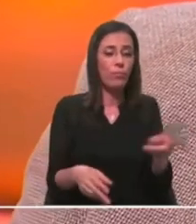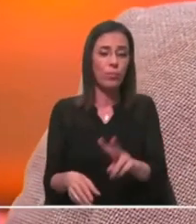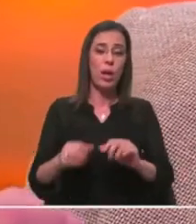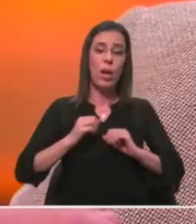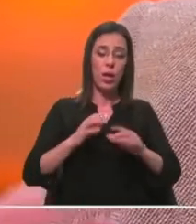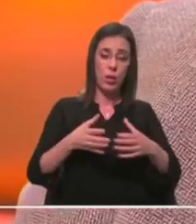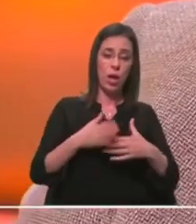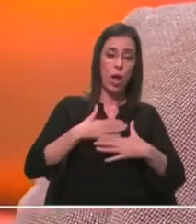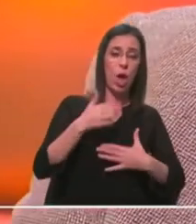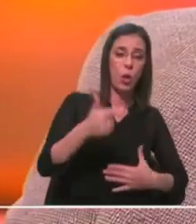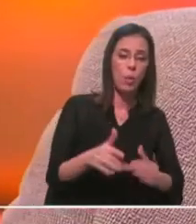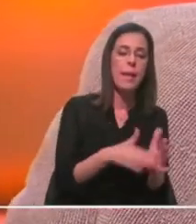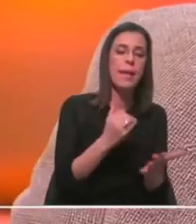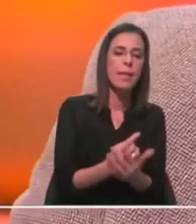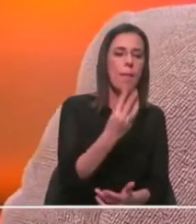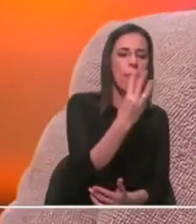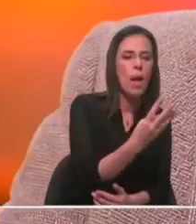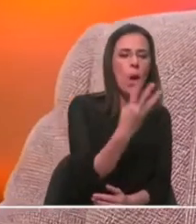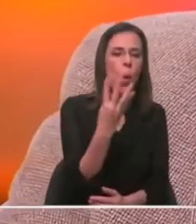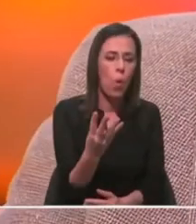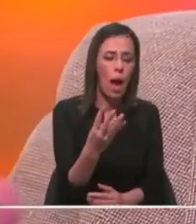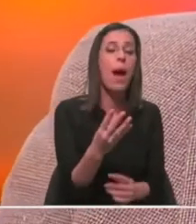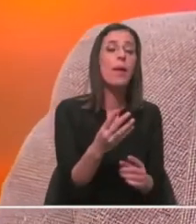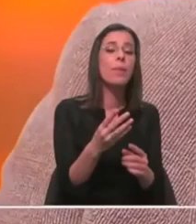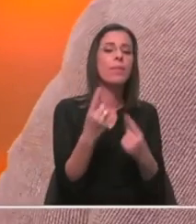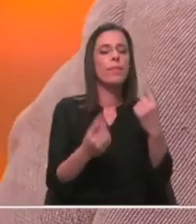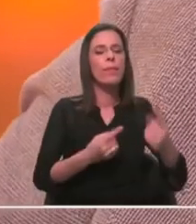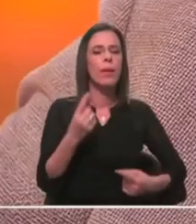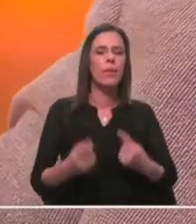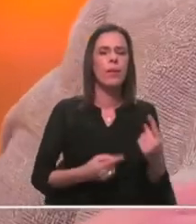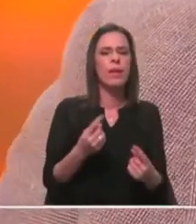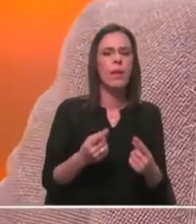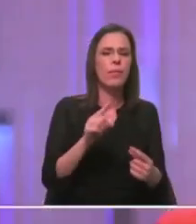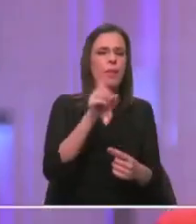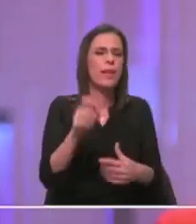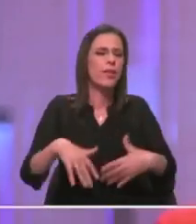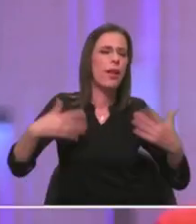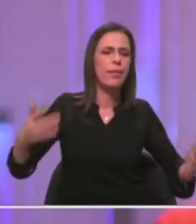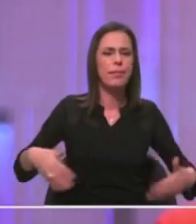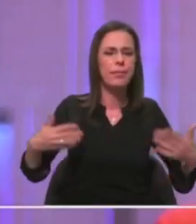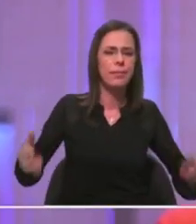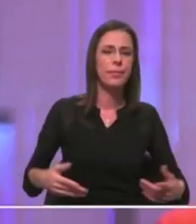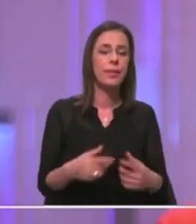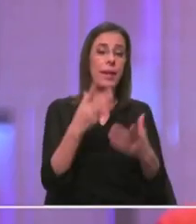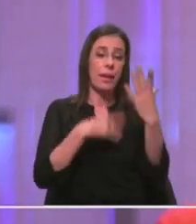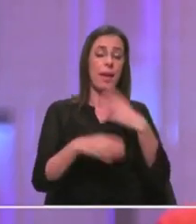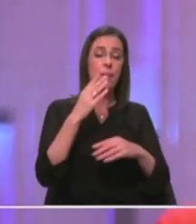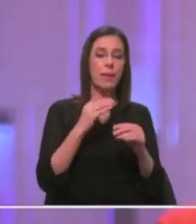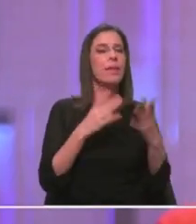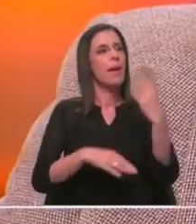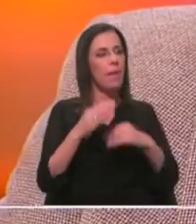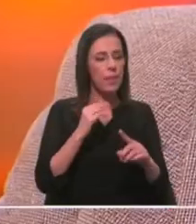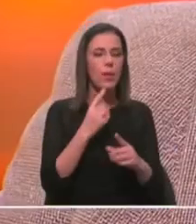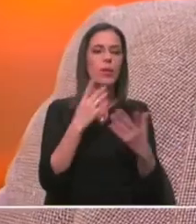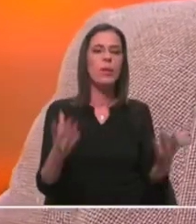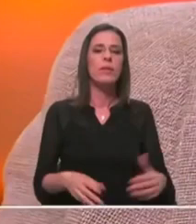nossas turmas havia sempre três ou quatro pessoas com alguma com alguma questão eh mental e aprende-se